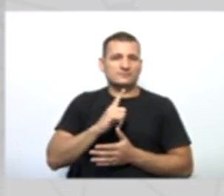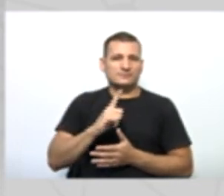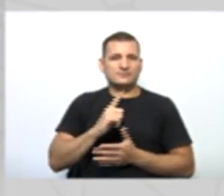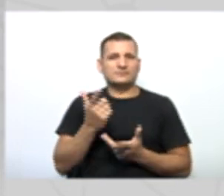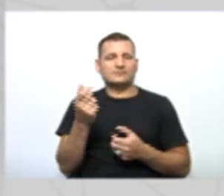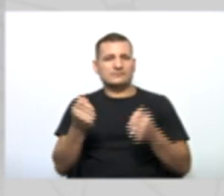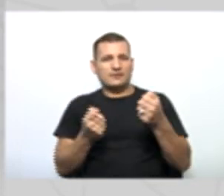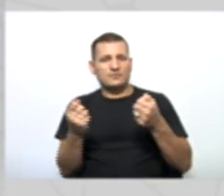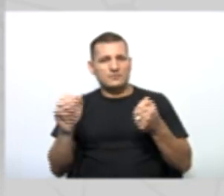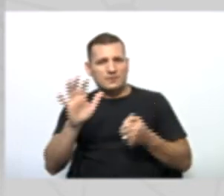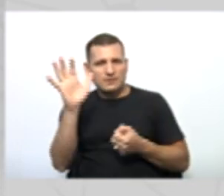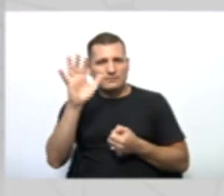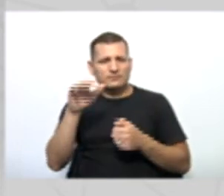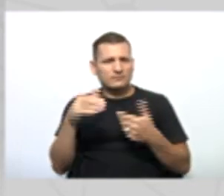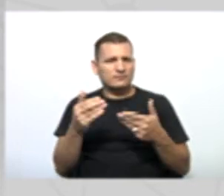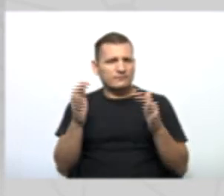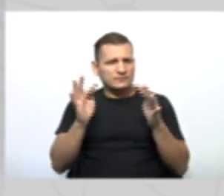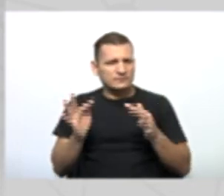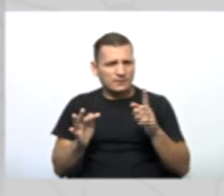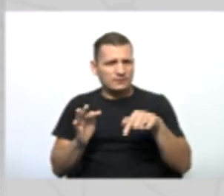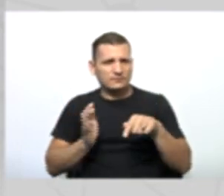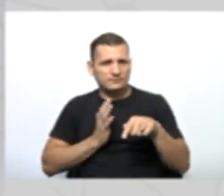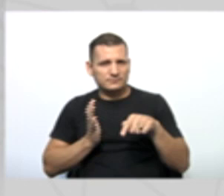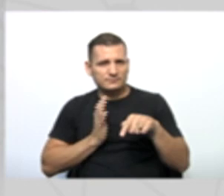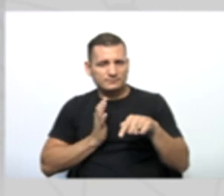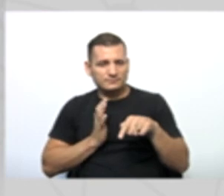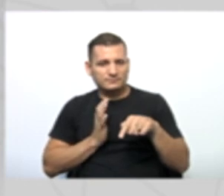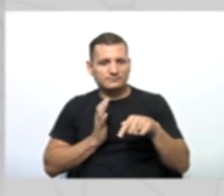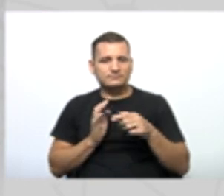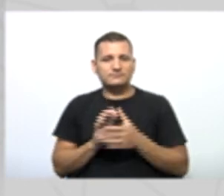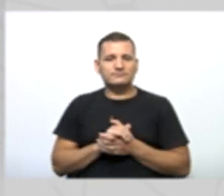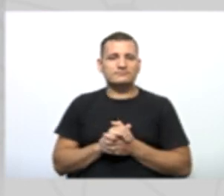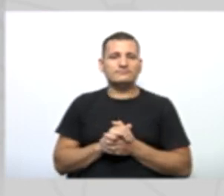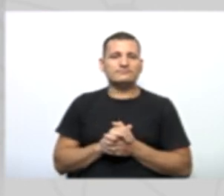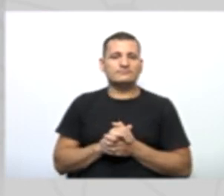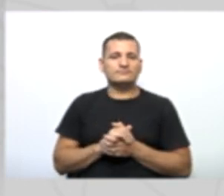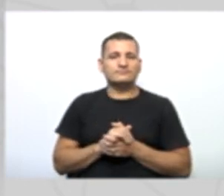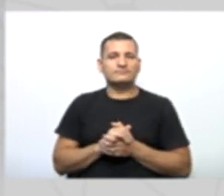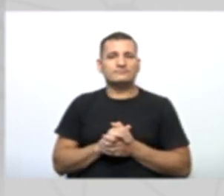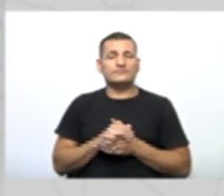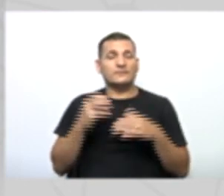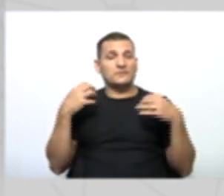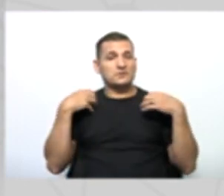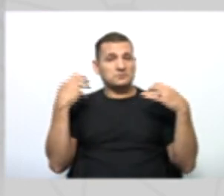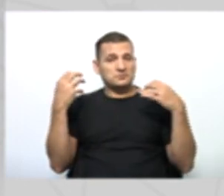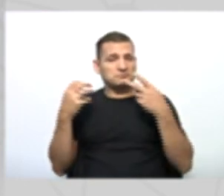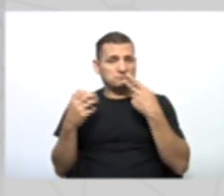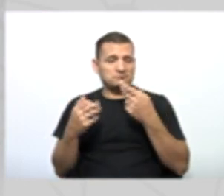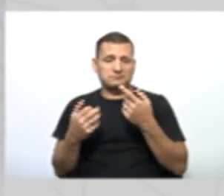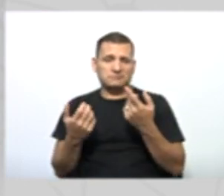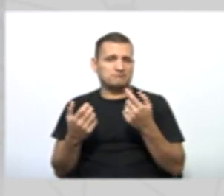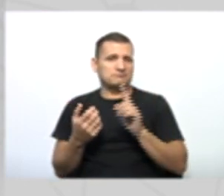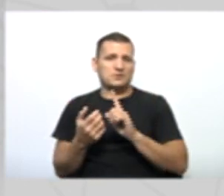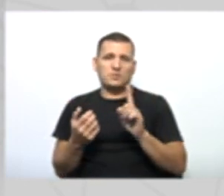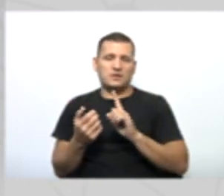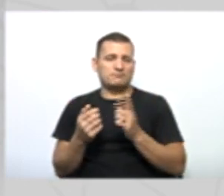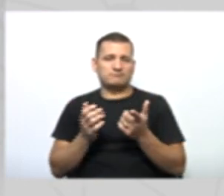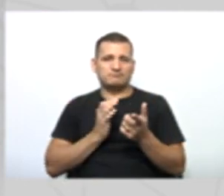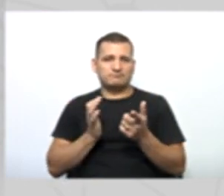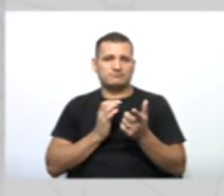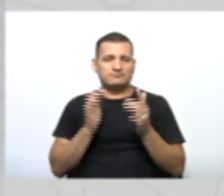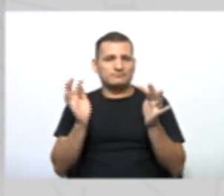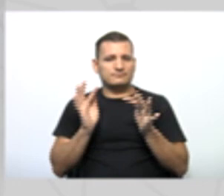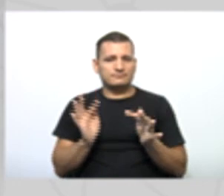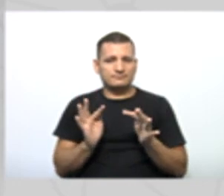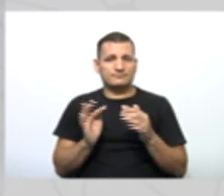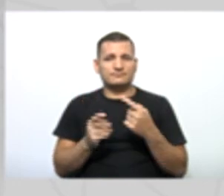último carro. Então, felicidade deve ser riqueza. Aristóteles vai olhar para isso e vai dizer que também não é riqueza.